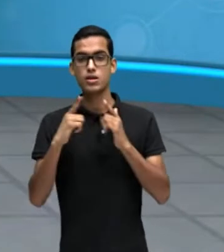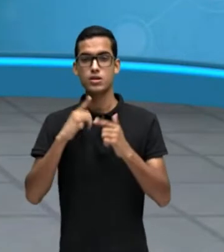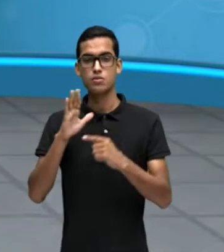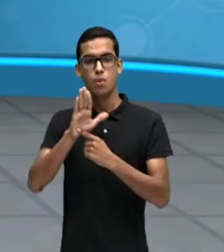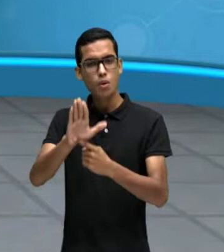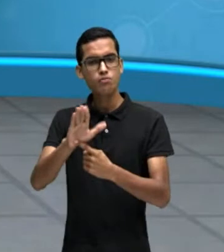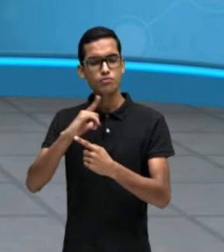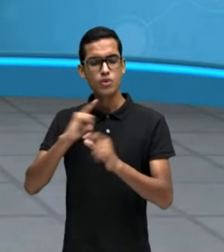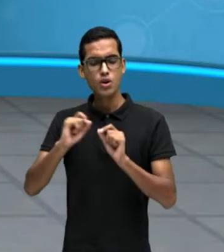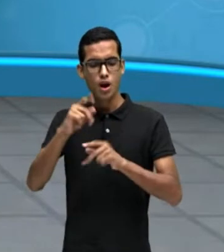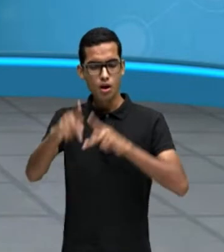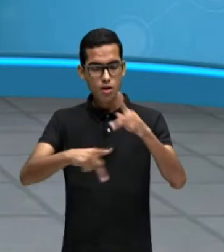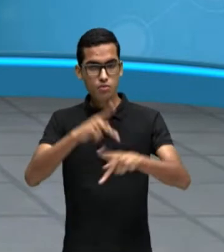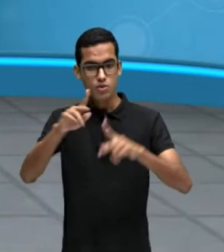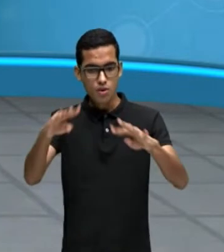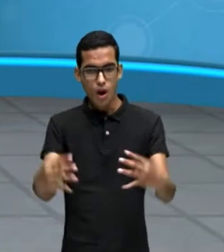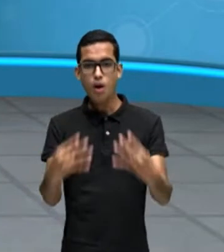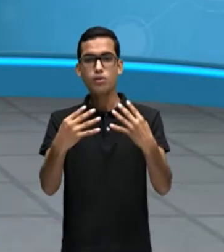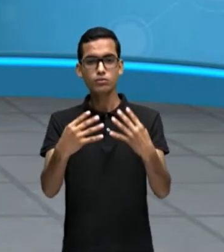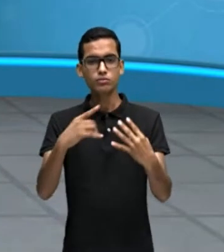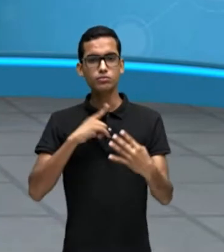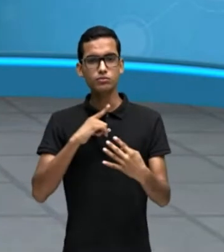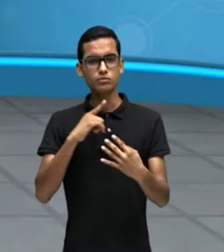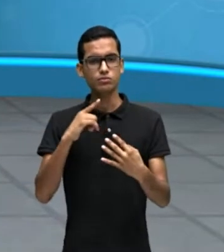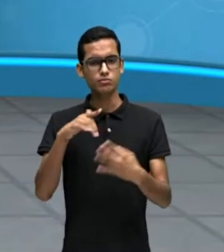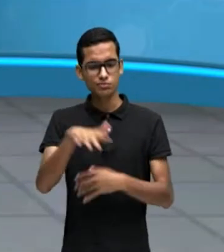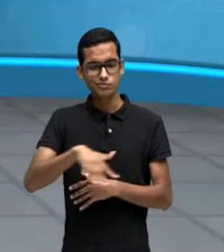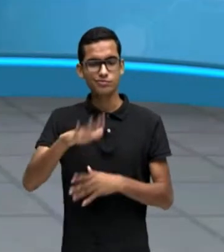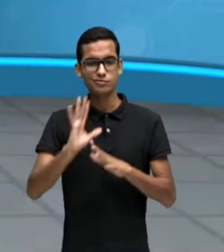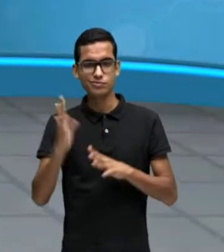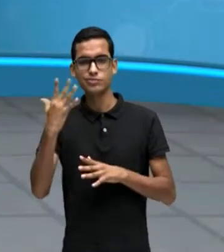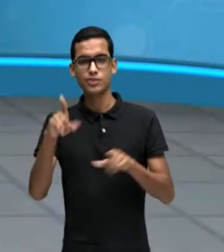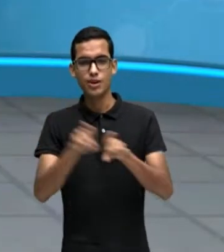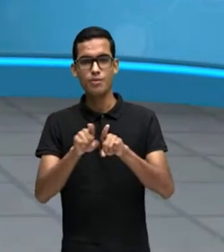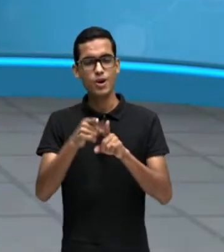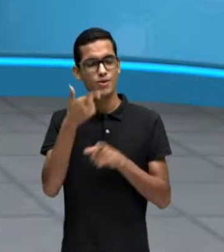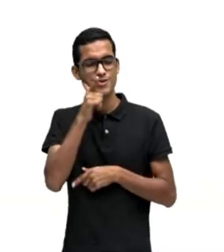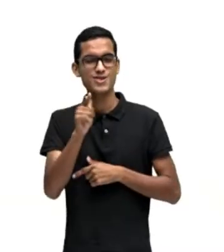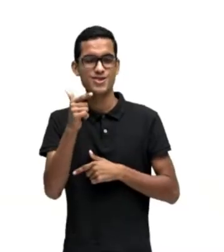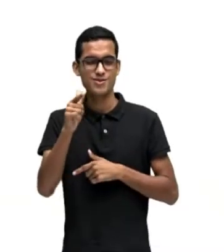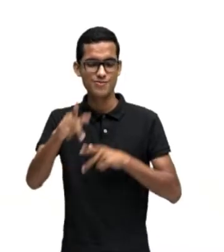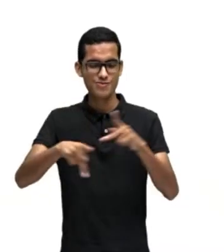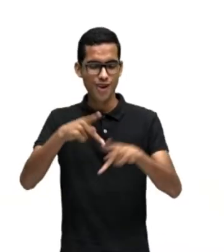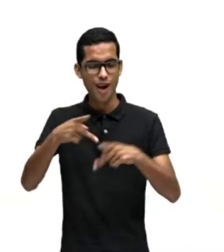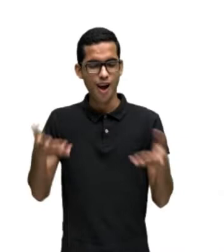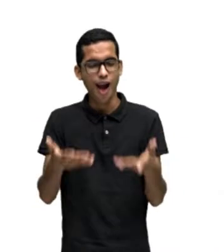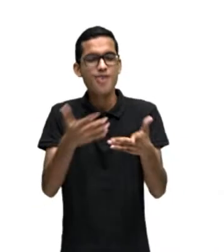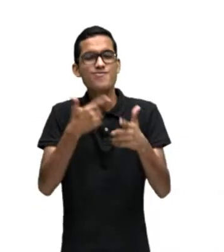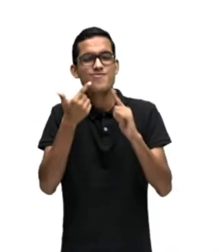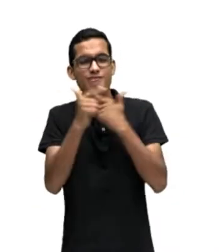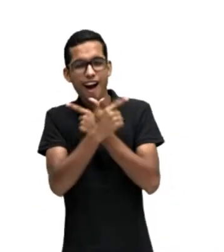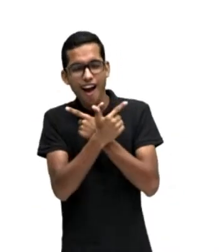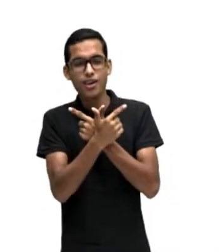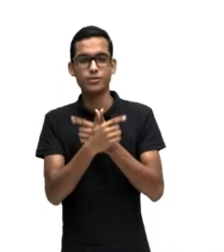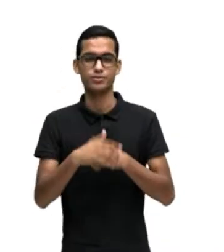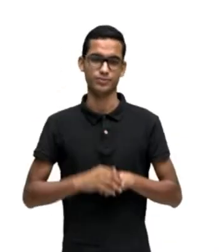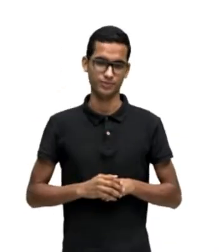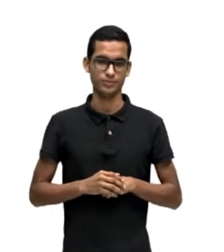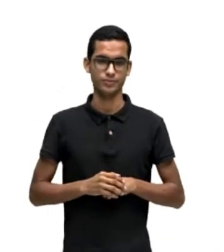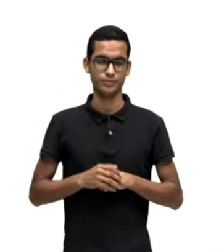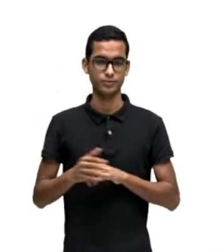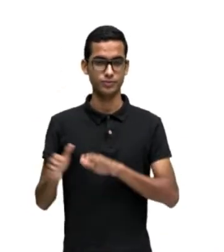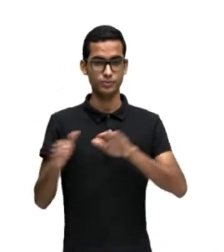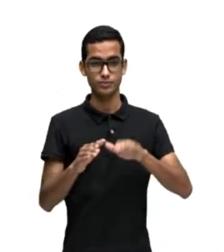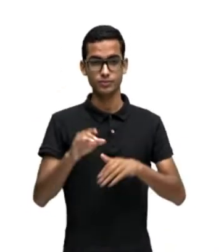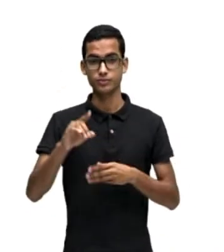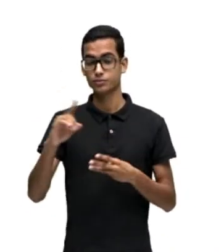dentro dessas situações e arrancar boas risadas dos espectadores. E o drama? É um gênero onde o